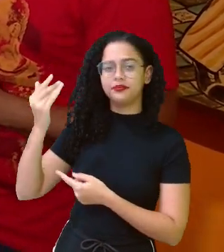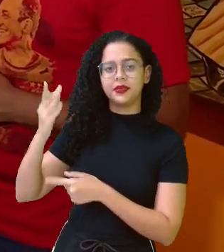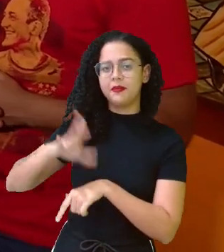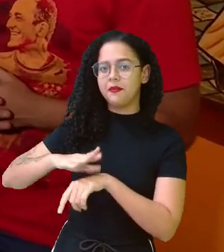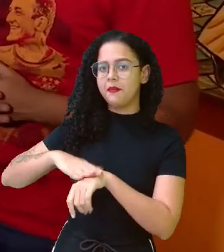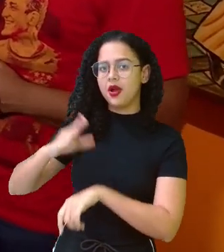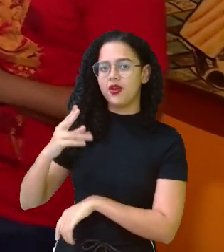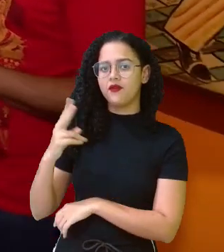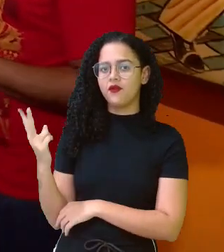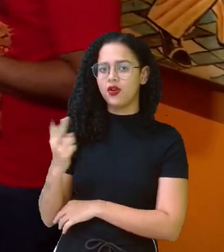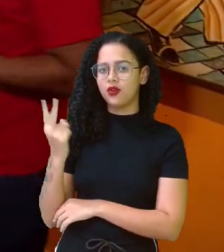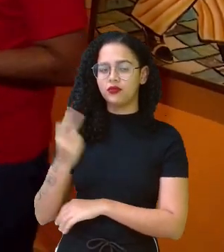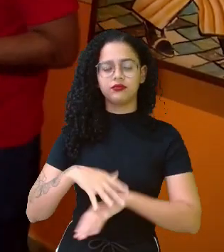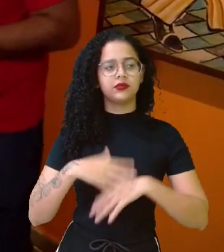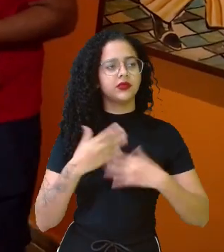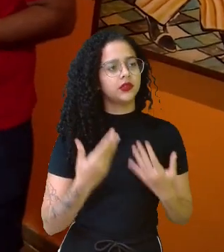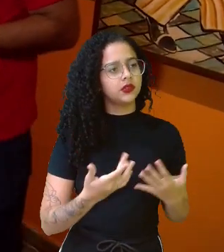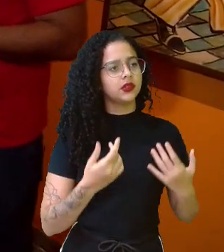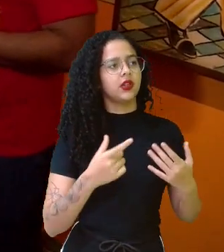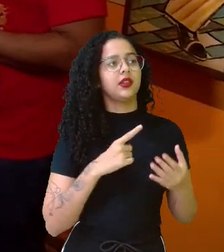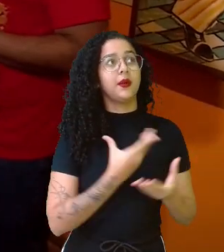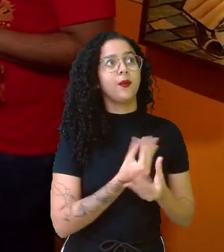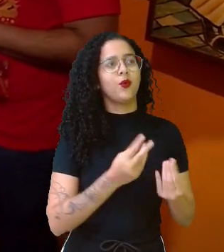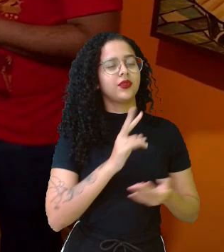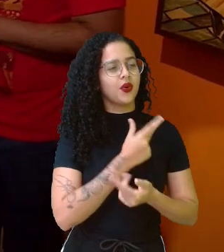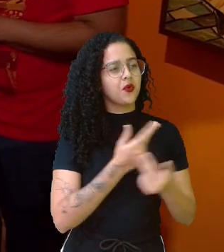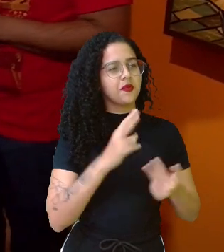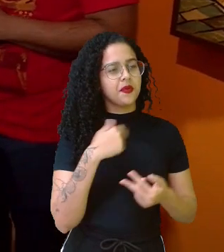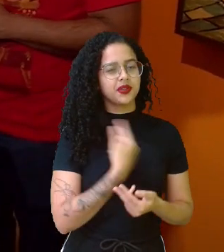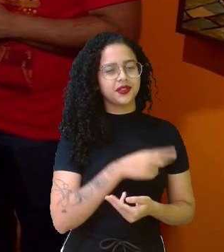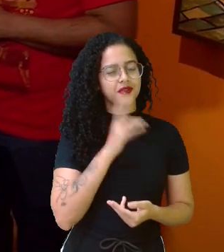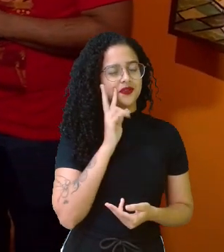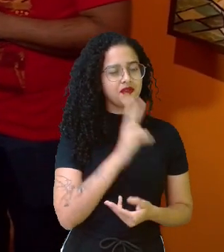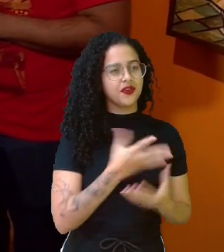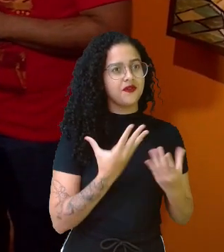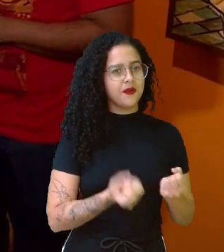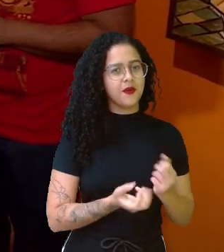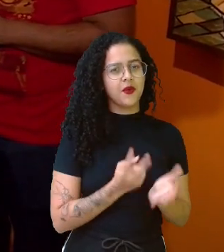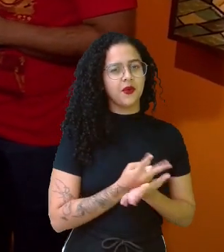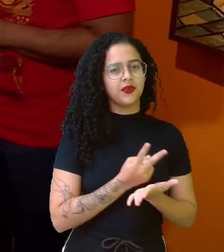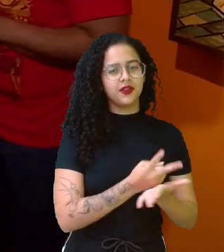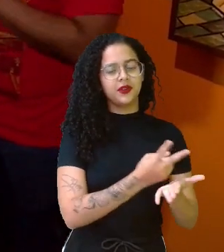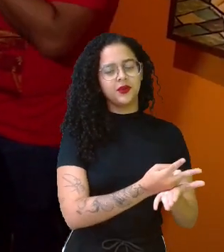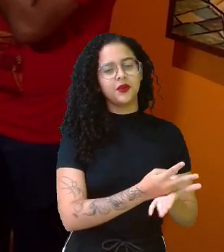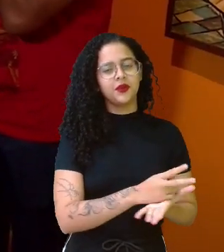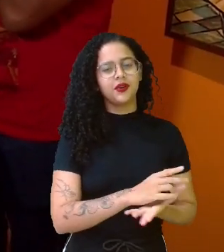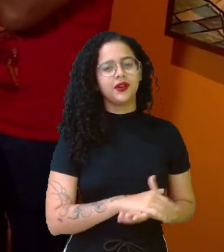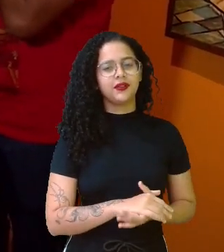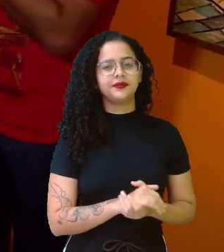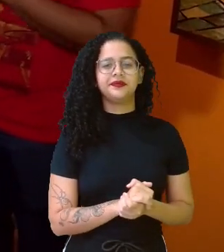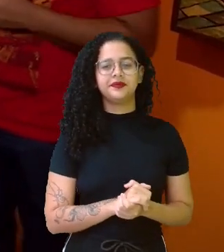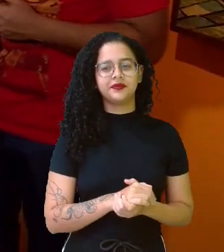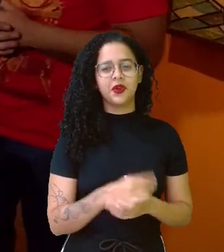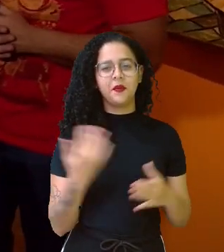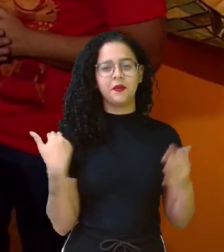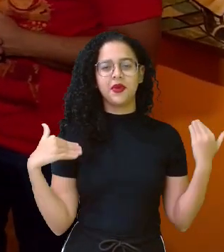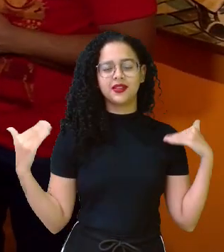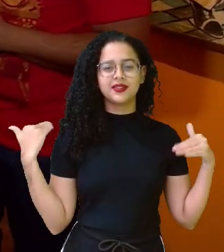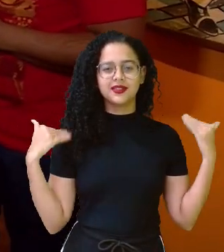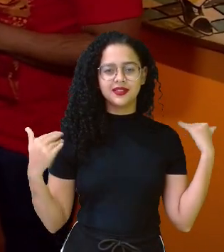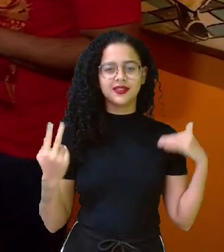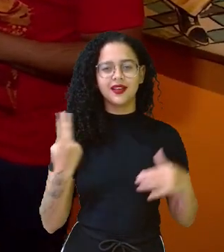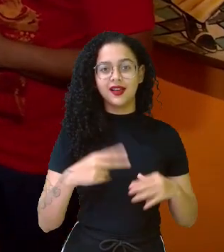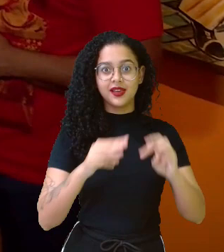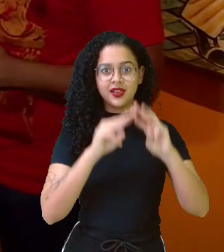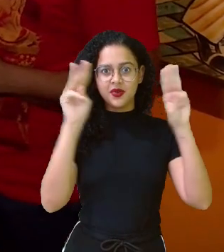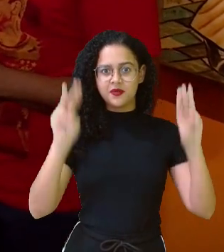E aí temos ainda muita coisa para a gente ver, viu? Vamos seguir com o nosso tour, né? O nosso Sim. passeio